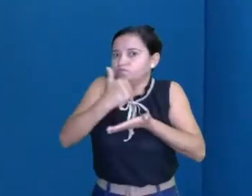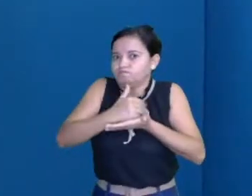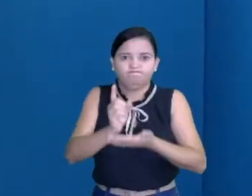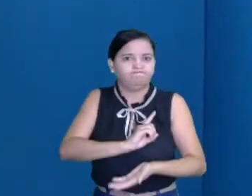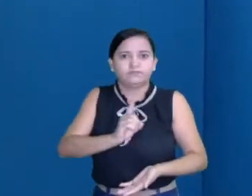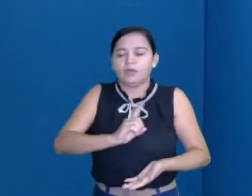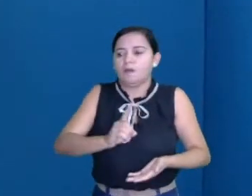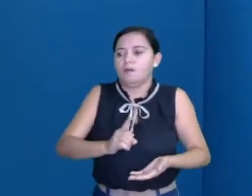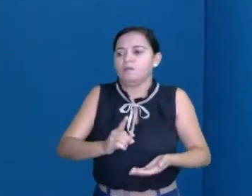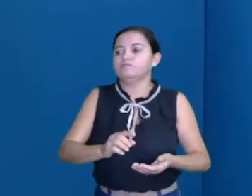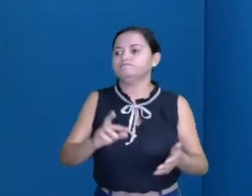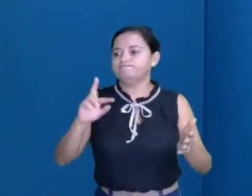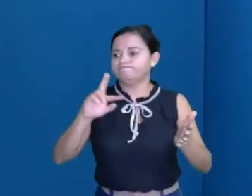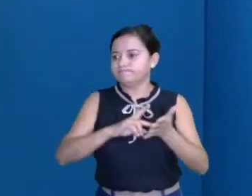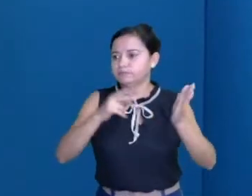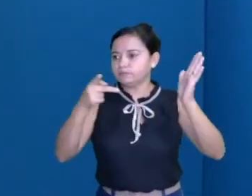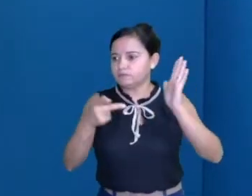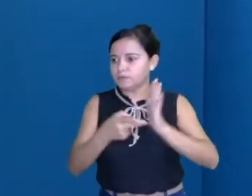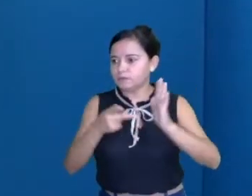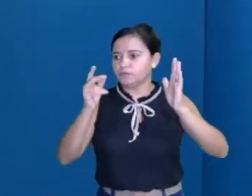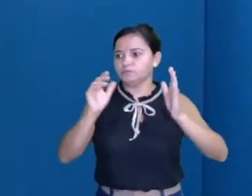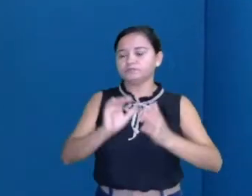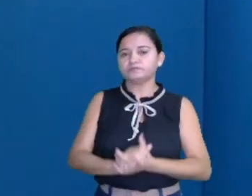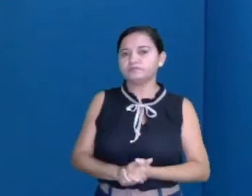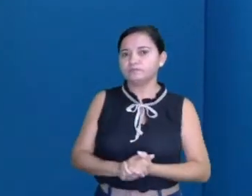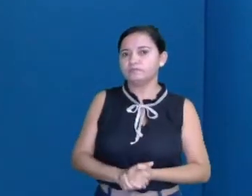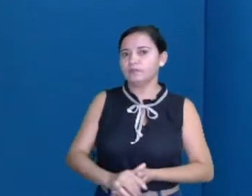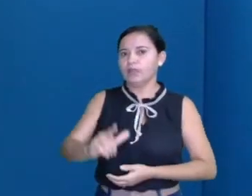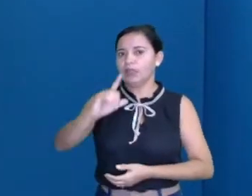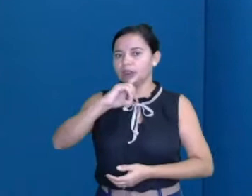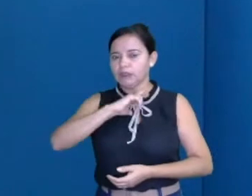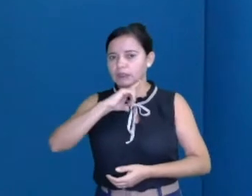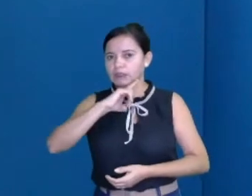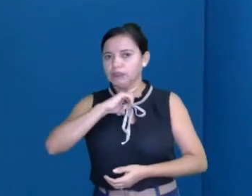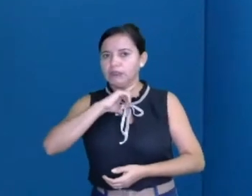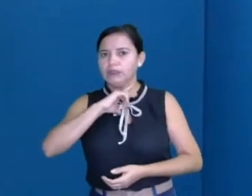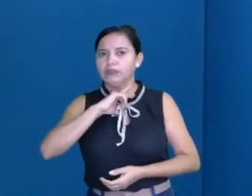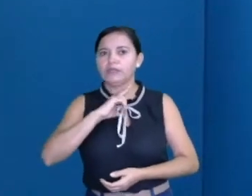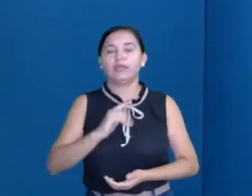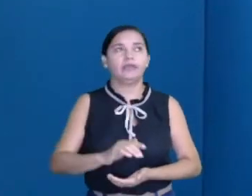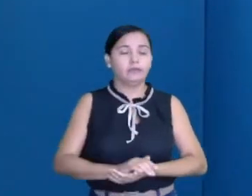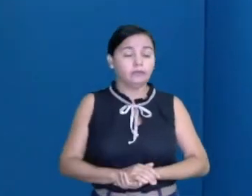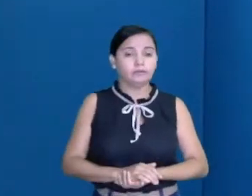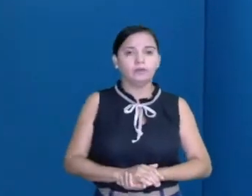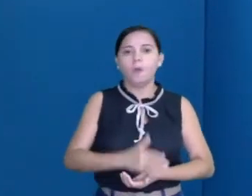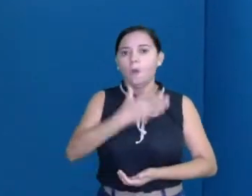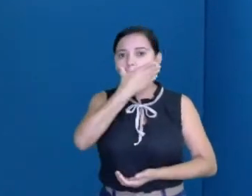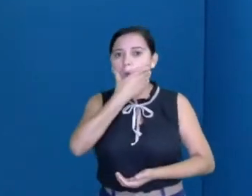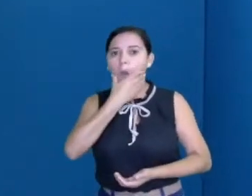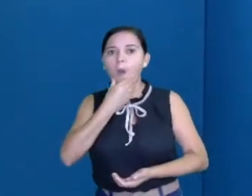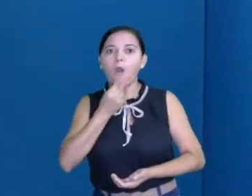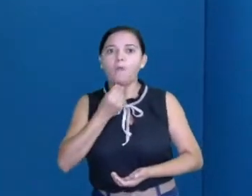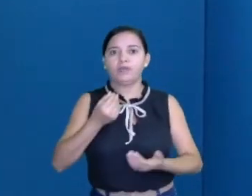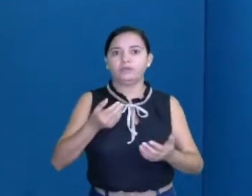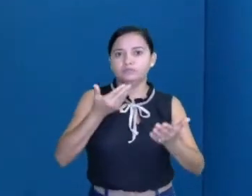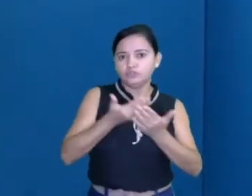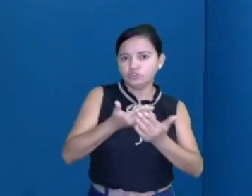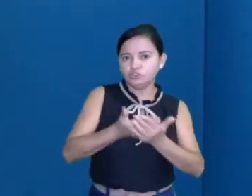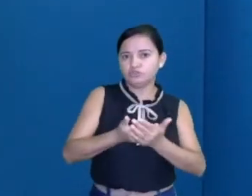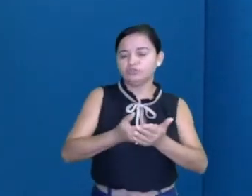produção, entrando aqui na seara da língua portuguesa, existe um linguista chamado de John Lyon, tem um livro dele, se eu não me engano, é